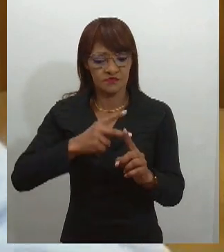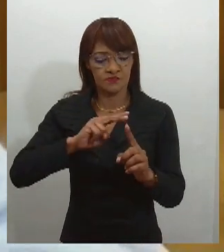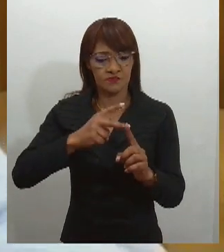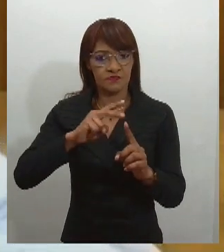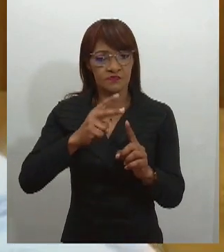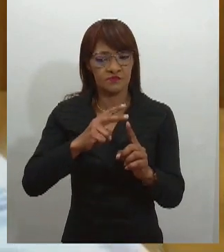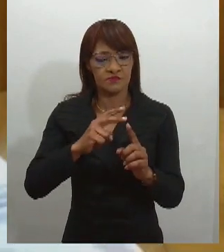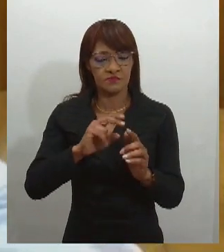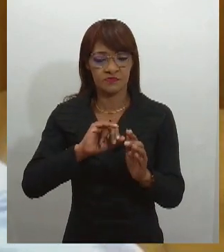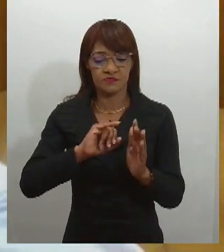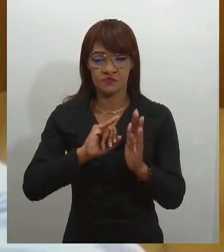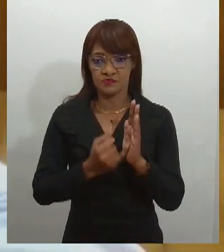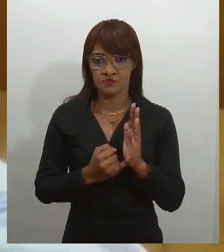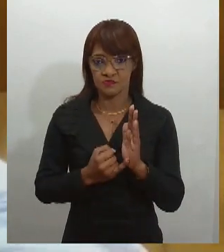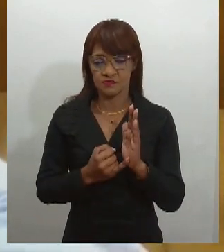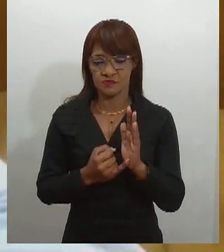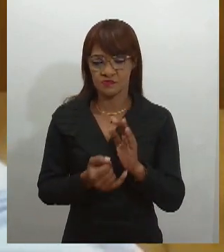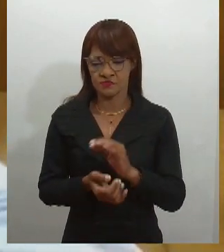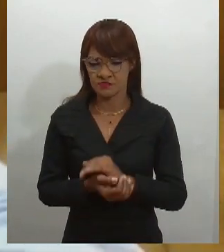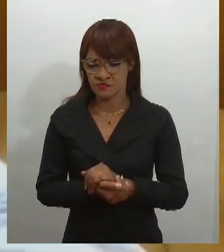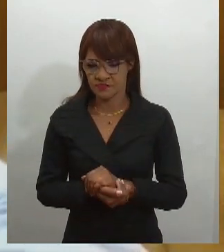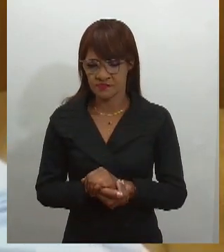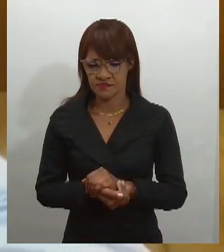acredito, querido Thiago, que